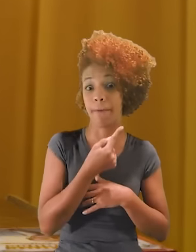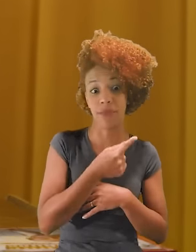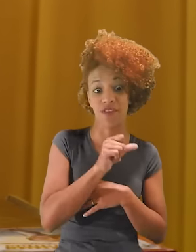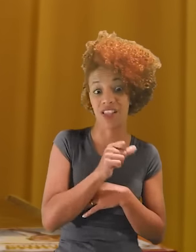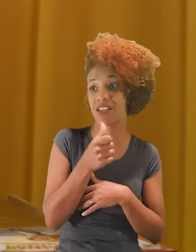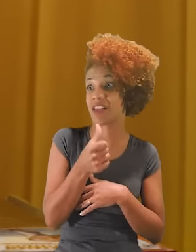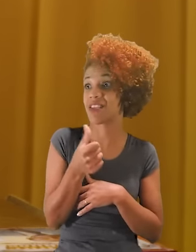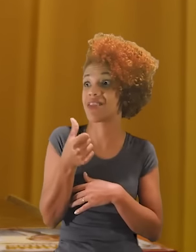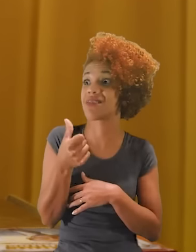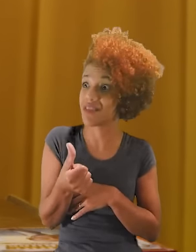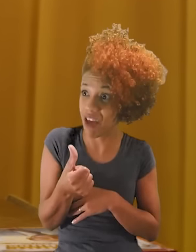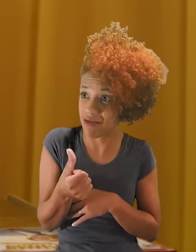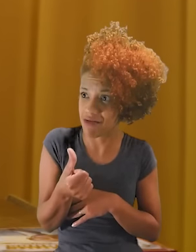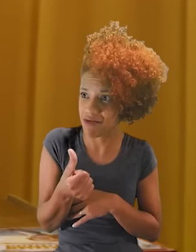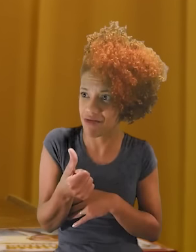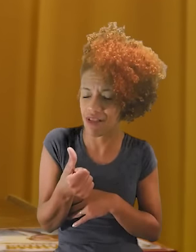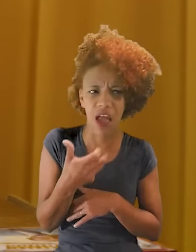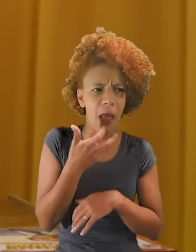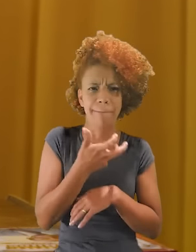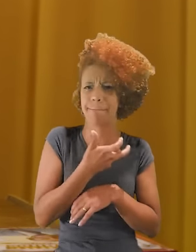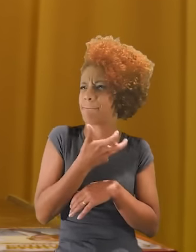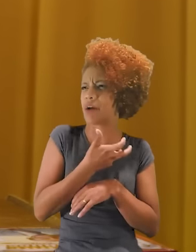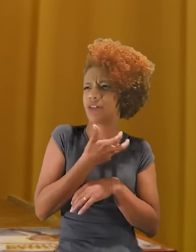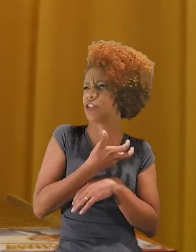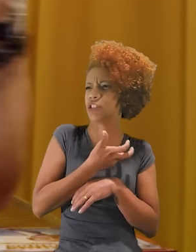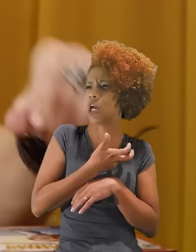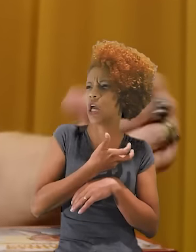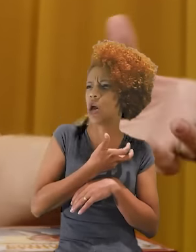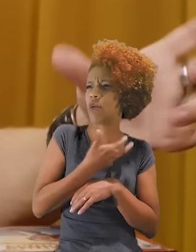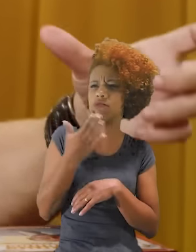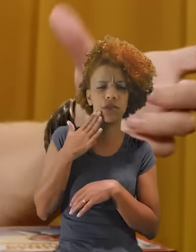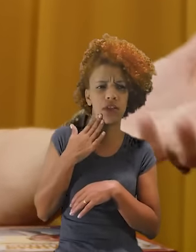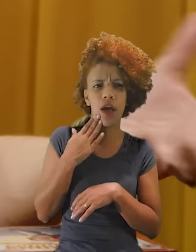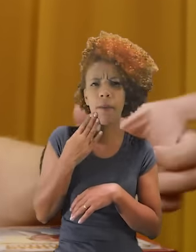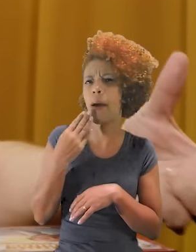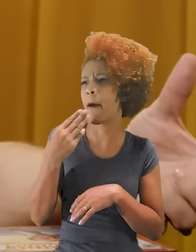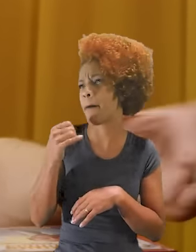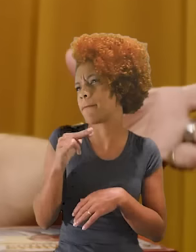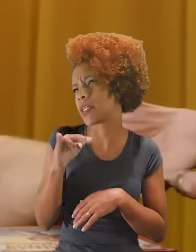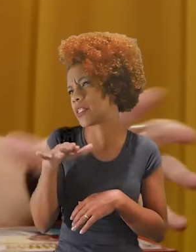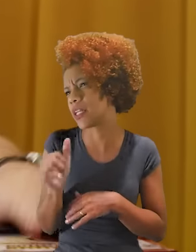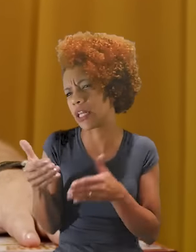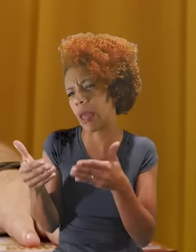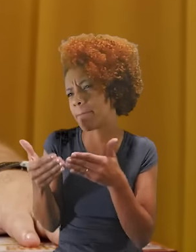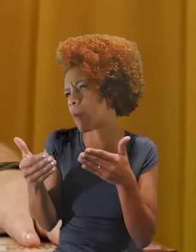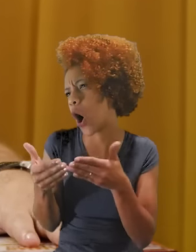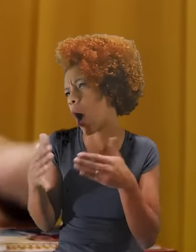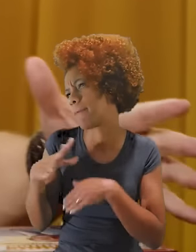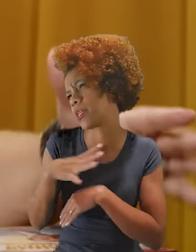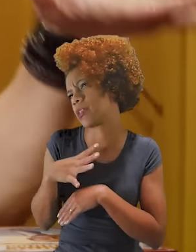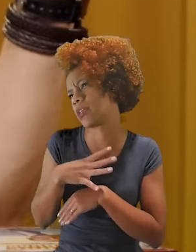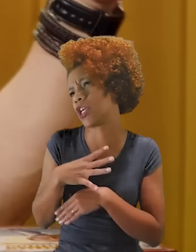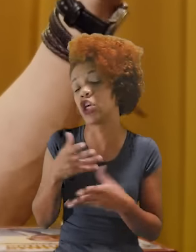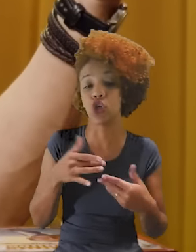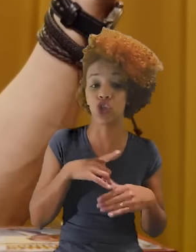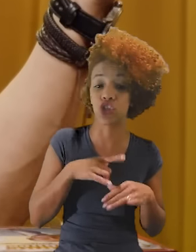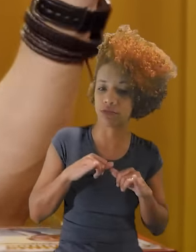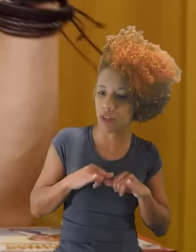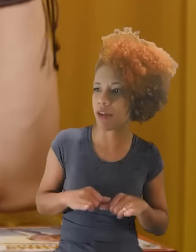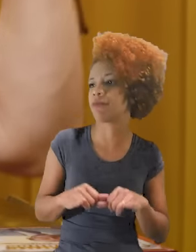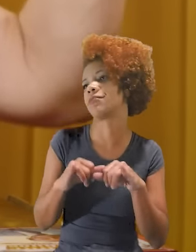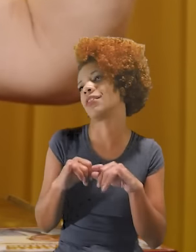morreu em 66. Tipo assim, muita paixão. Marcelina é muito pobrezinha, né? Uma cidade pobre. E hoje tem os